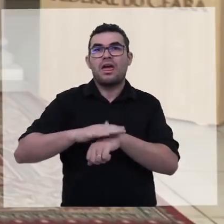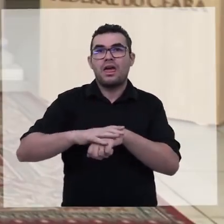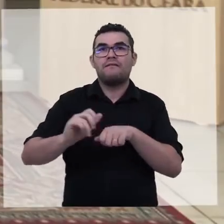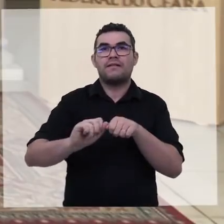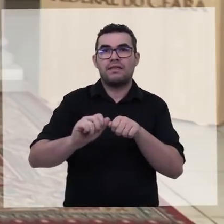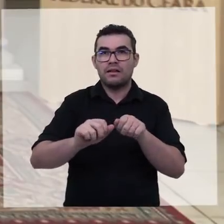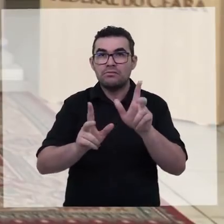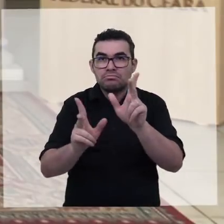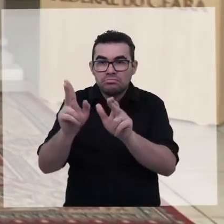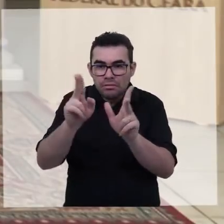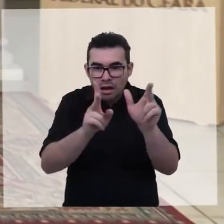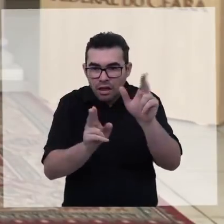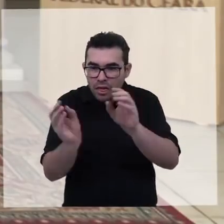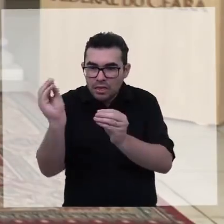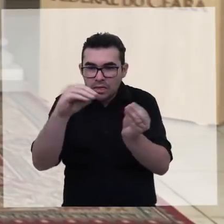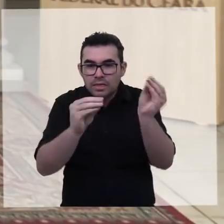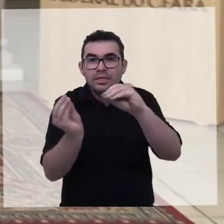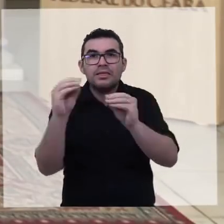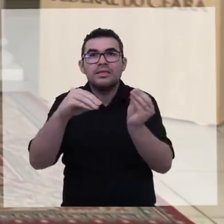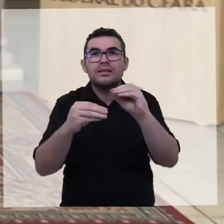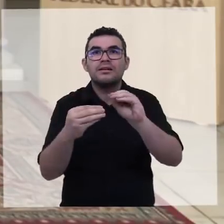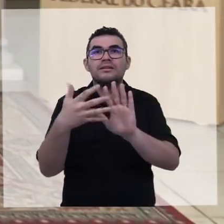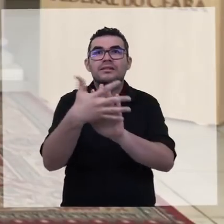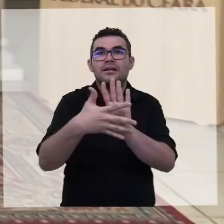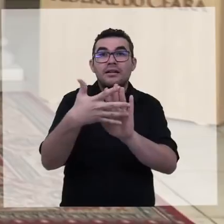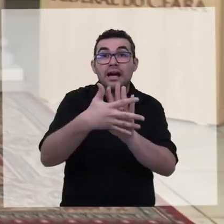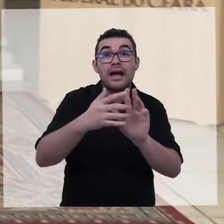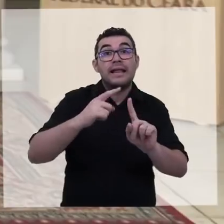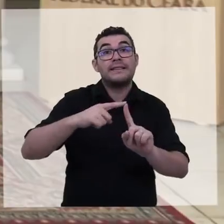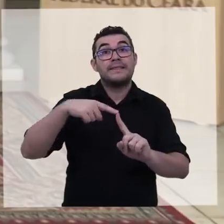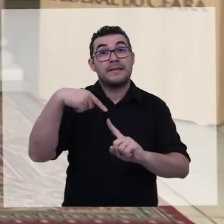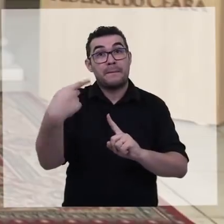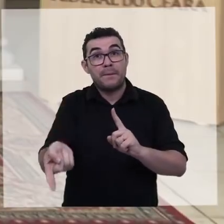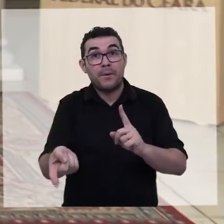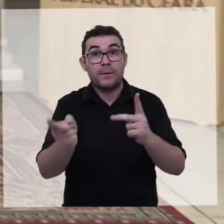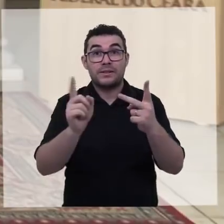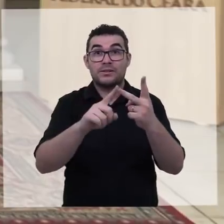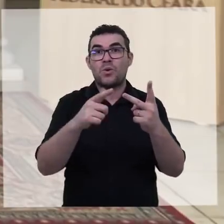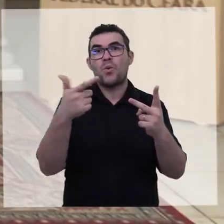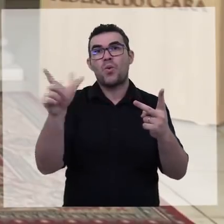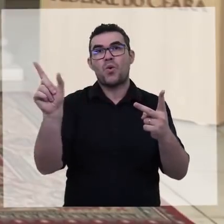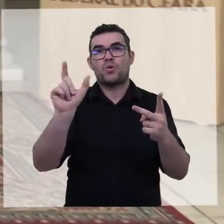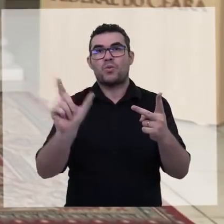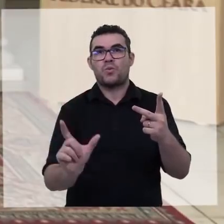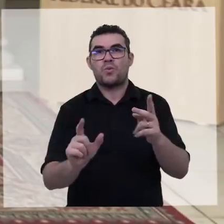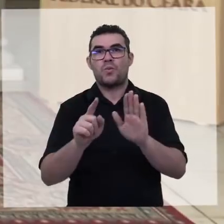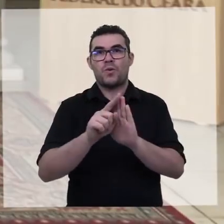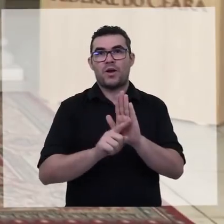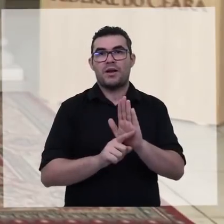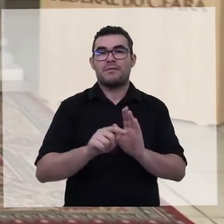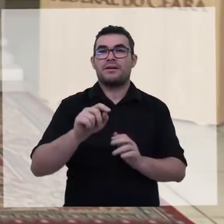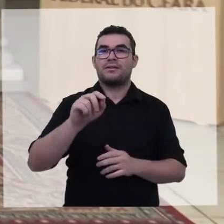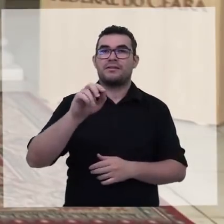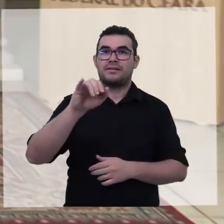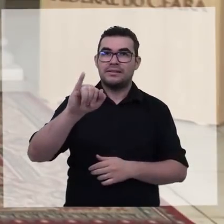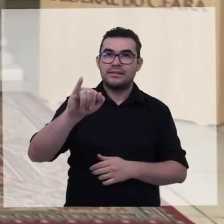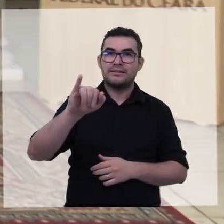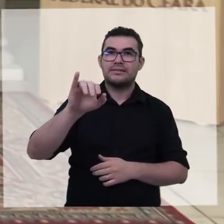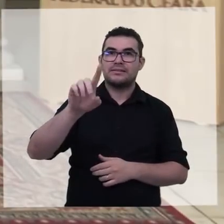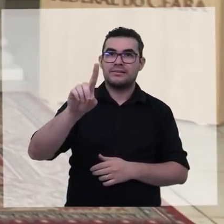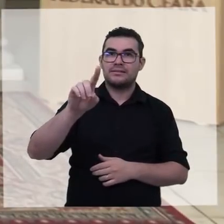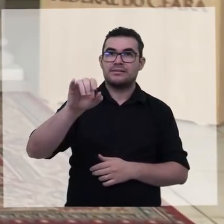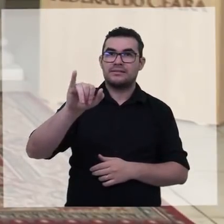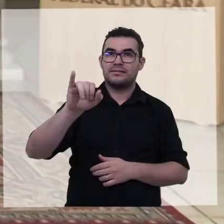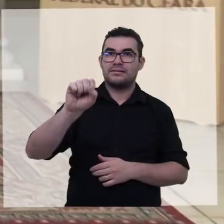aí eu diagramei, aí depois... na massa mesmo. Foi, daí depois do PageMaker veio o InDesign. Aprendi